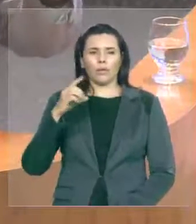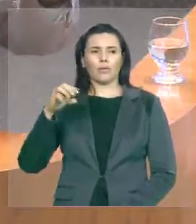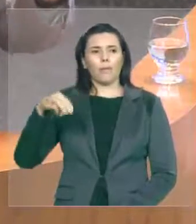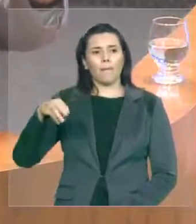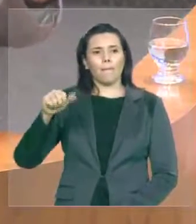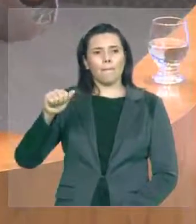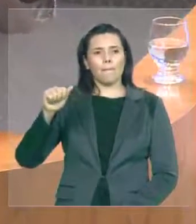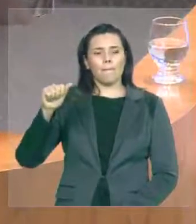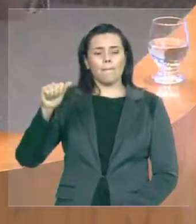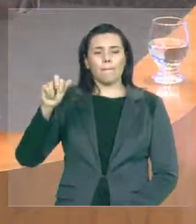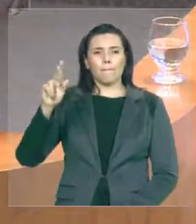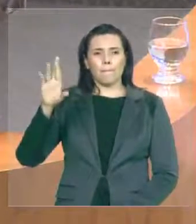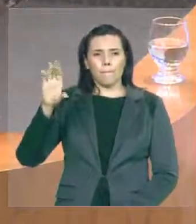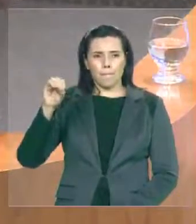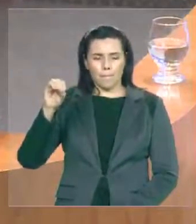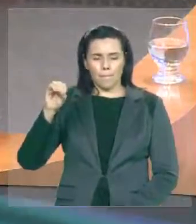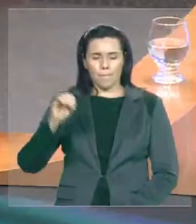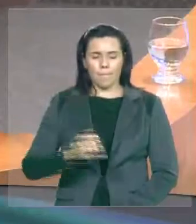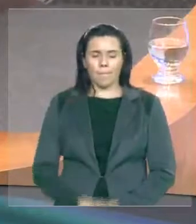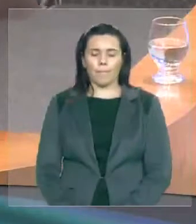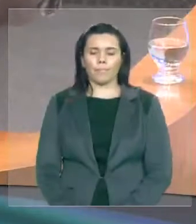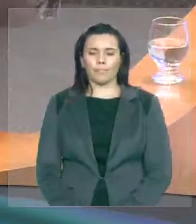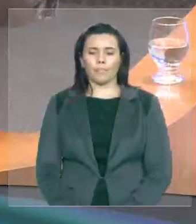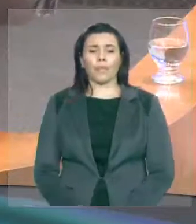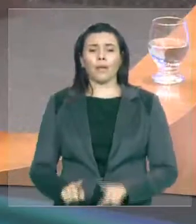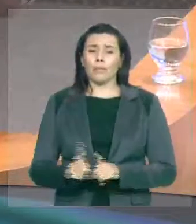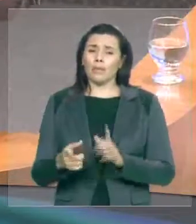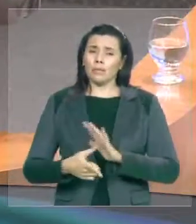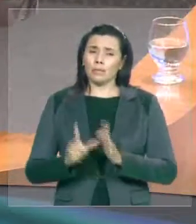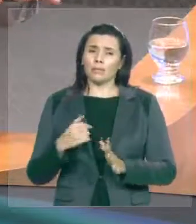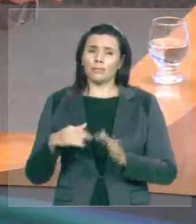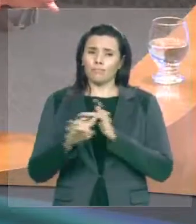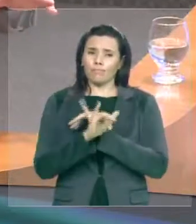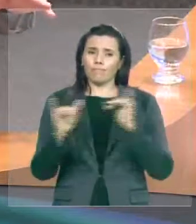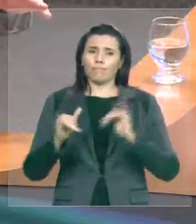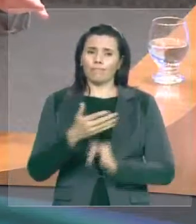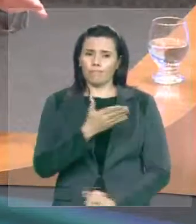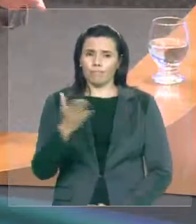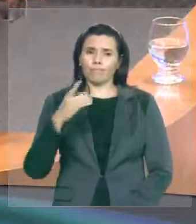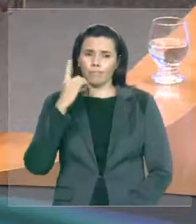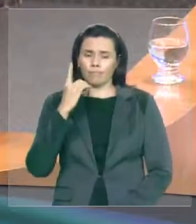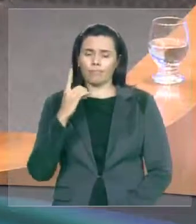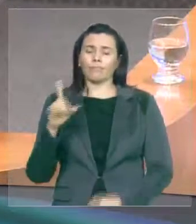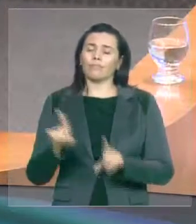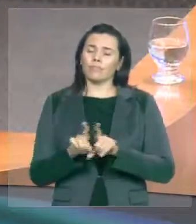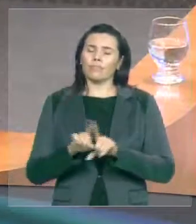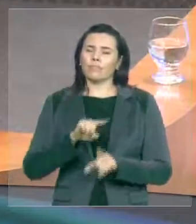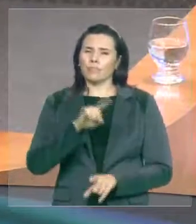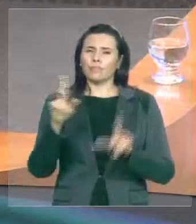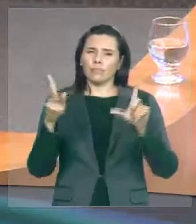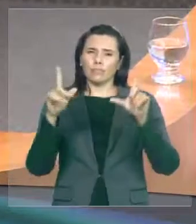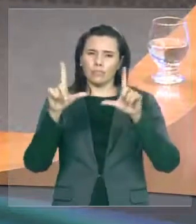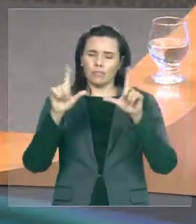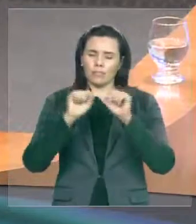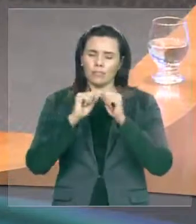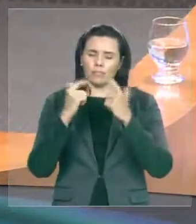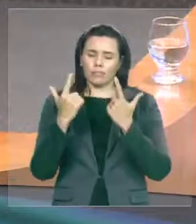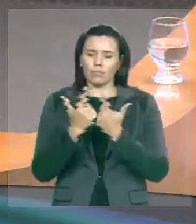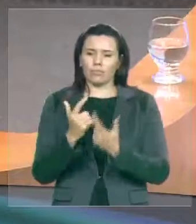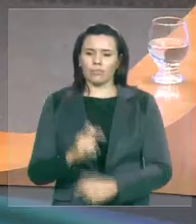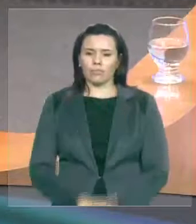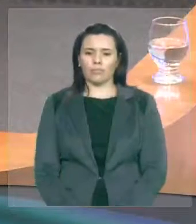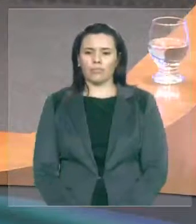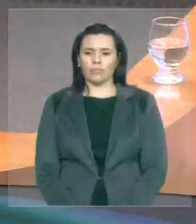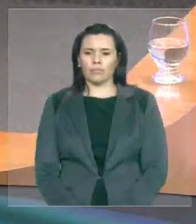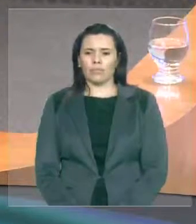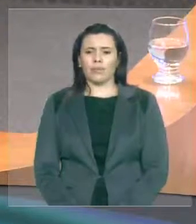senhores deputados e telespectadores, sobretudo de São Luís, dizer que há jacaré na política